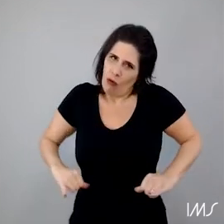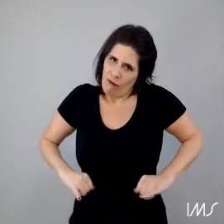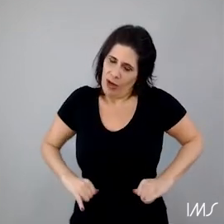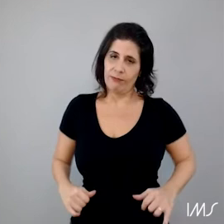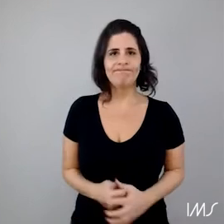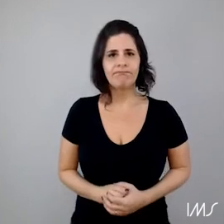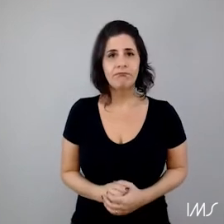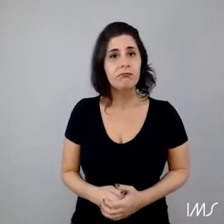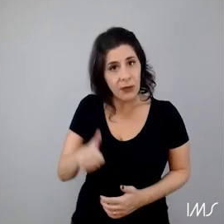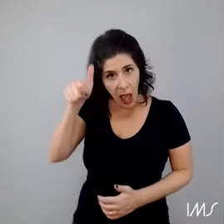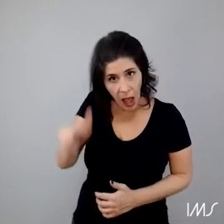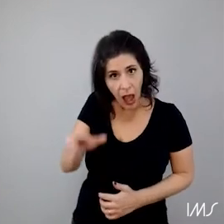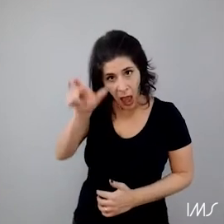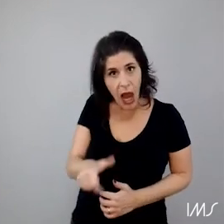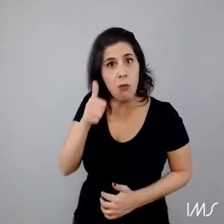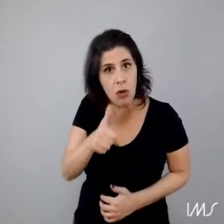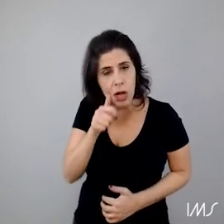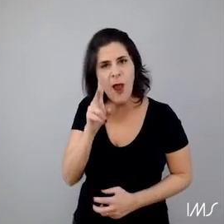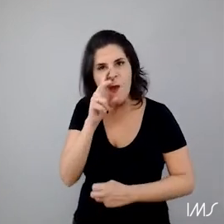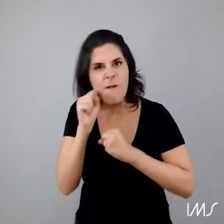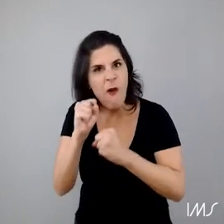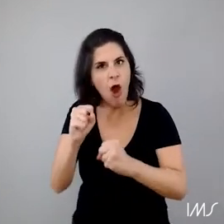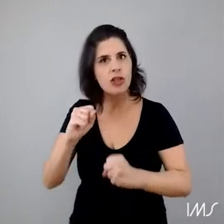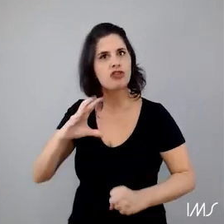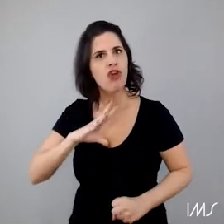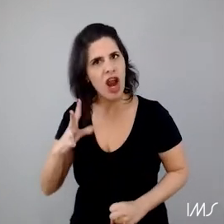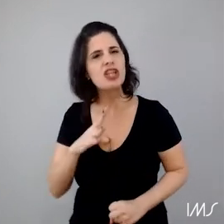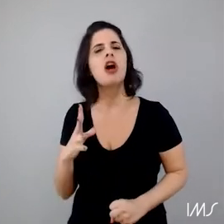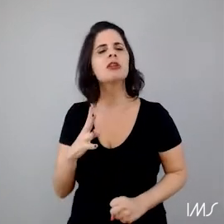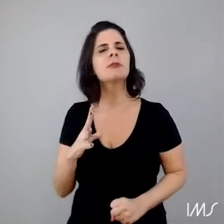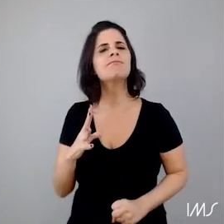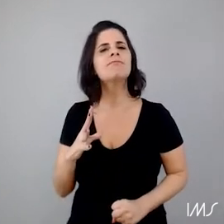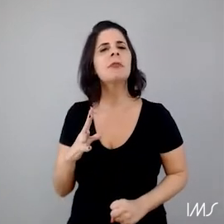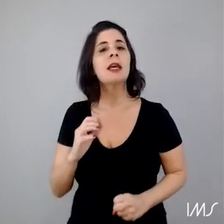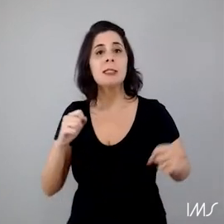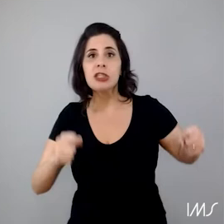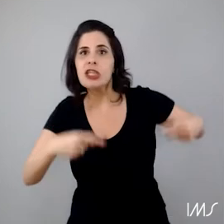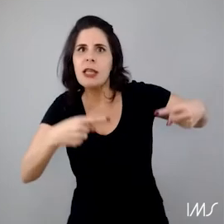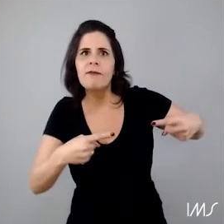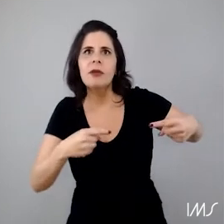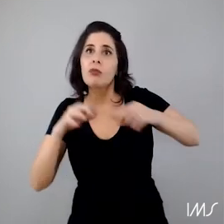Stefânia era uma mulher forte e corajosa que encarou o desafio de uma nova vida no Brasil.